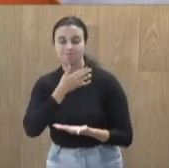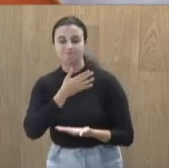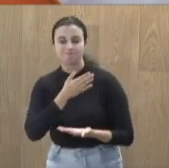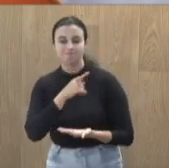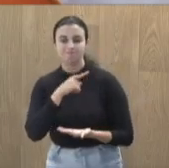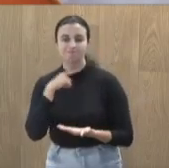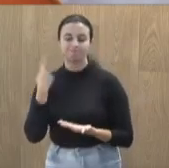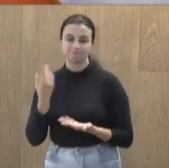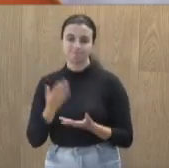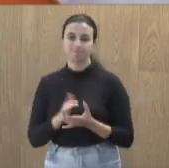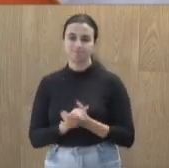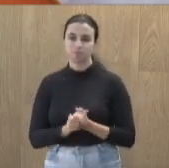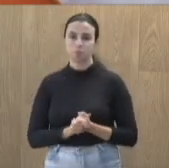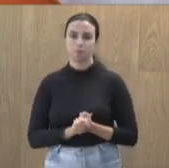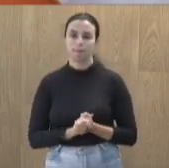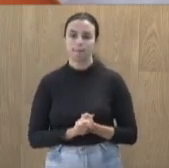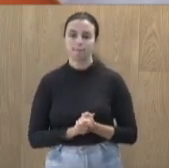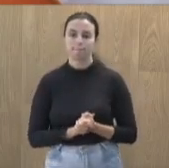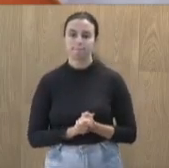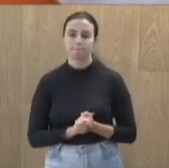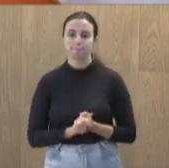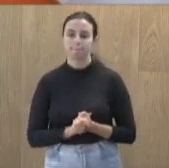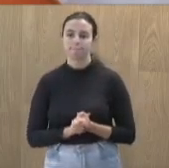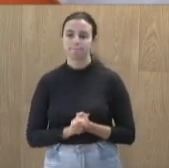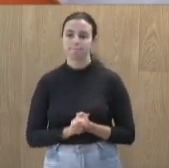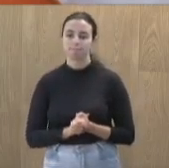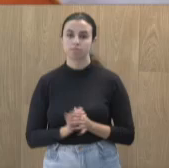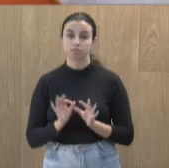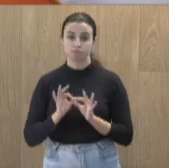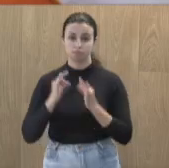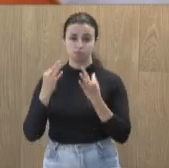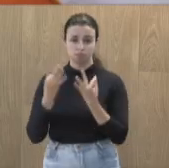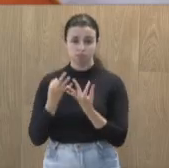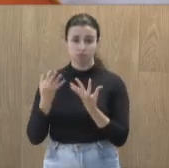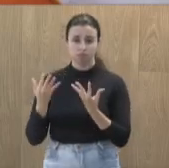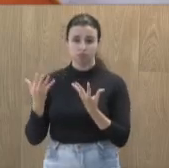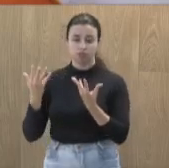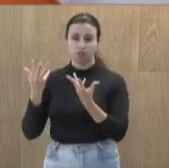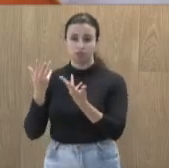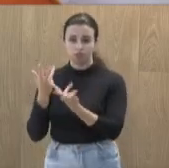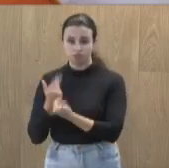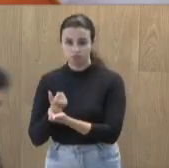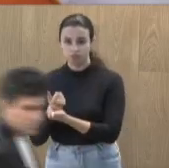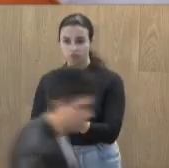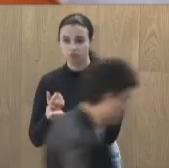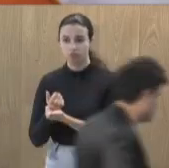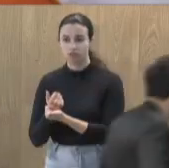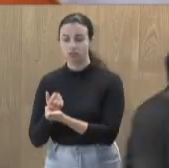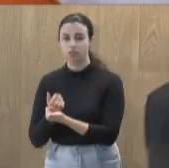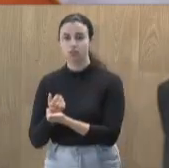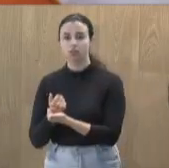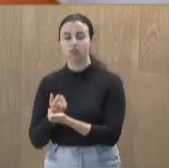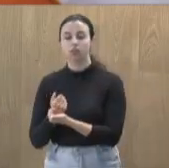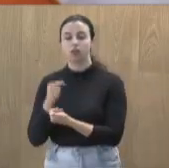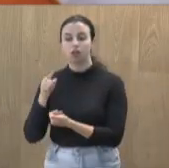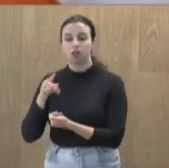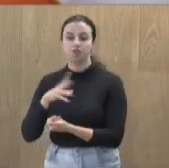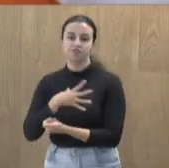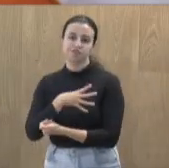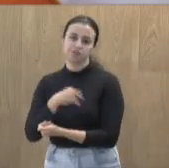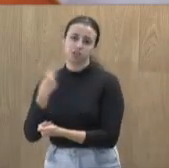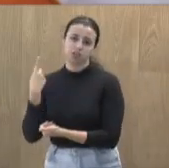mansão celestial. Deixa uma família bonita, deixa uma semente de esperança. E através do seu filho